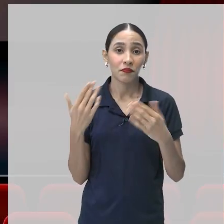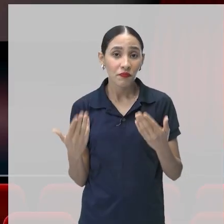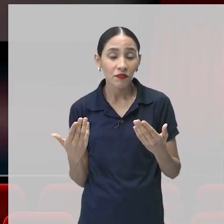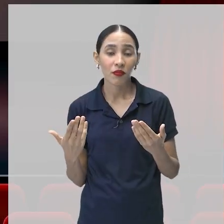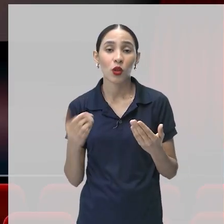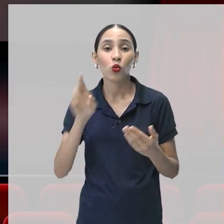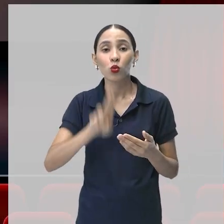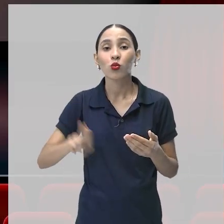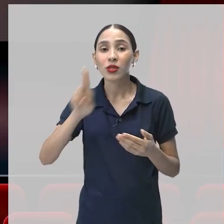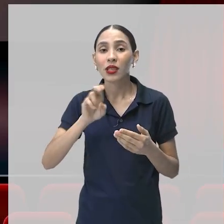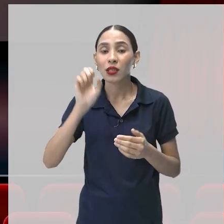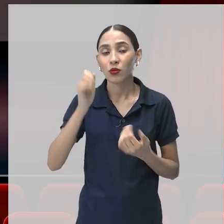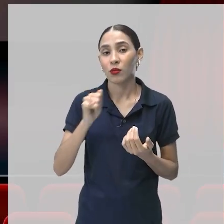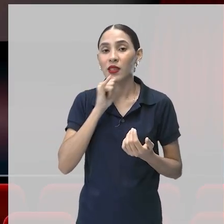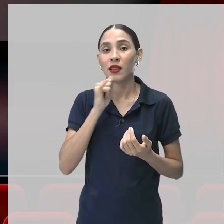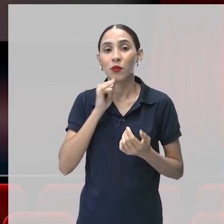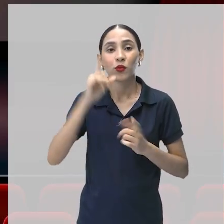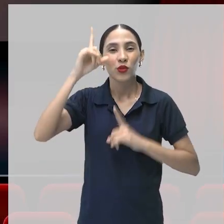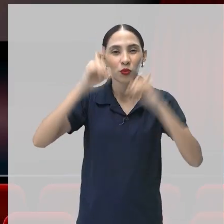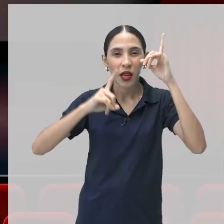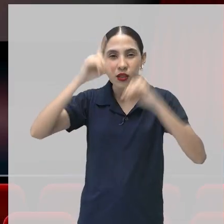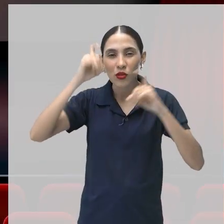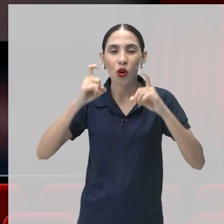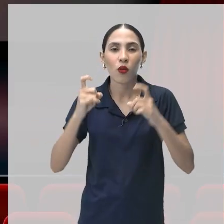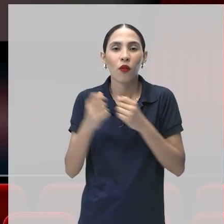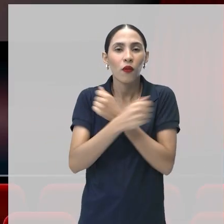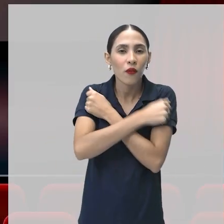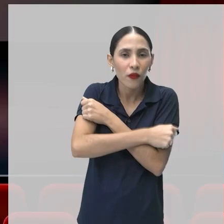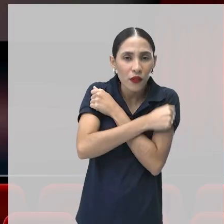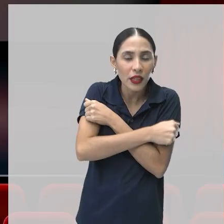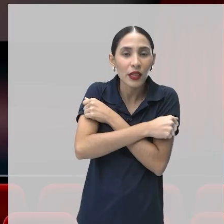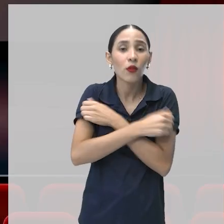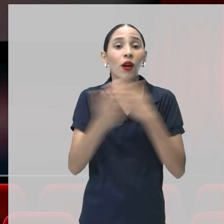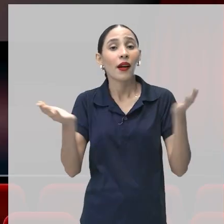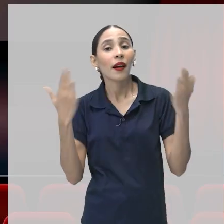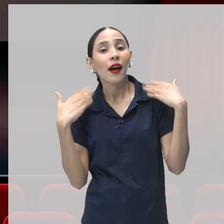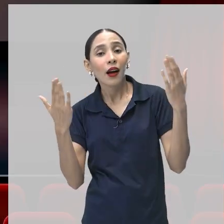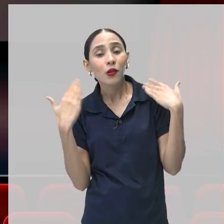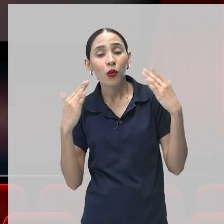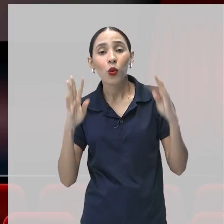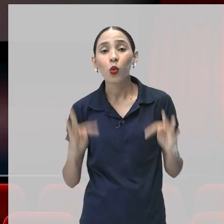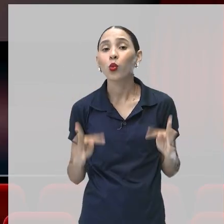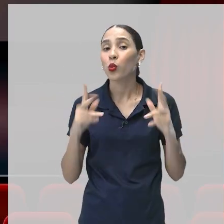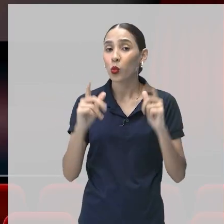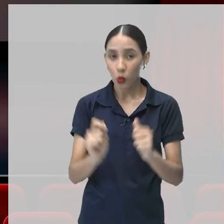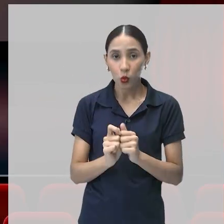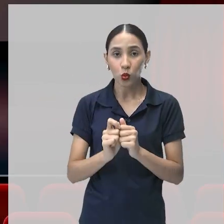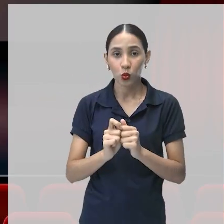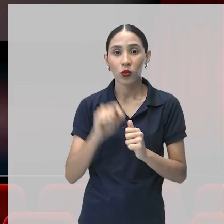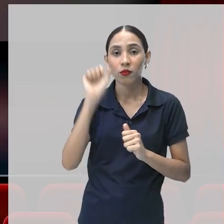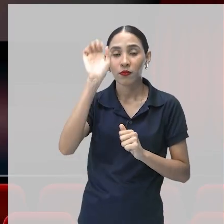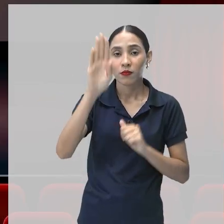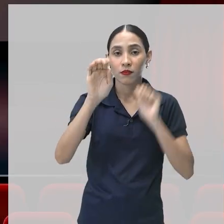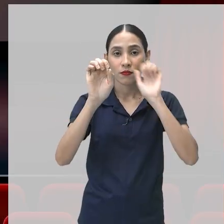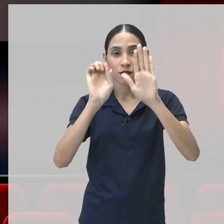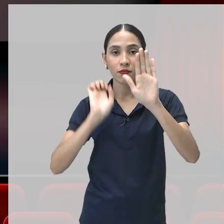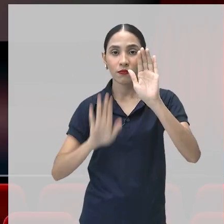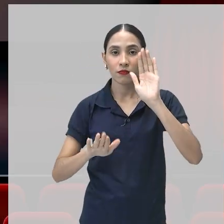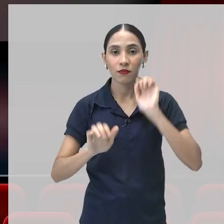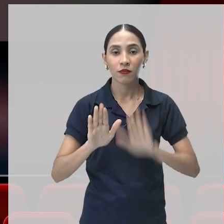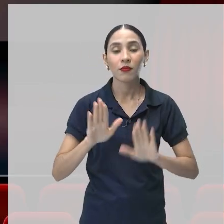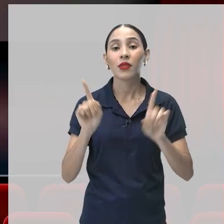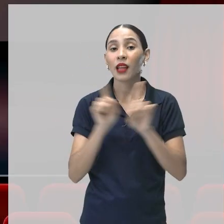Então, através dos gestos corporais, que ela está com frio, que ela está com calor. Então, isso tudo faz parte da mímica. E